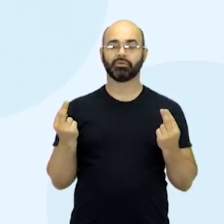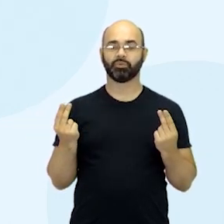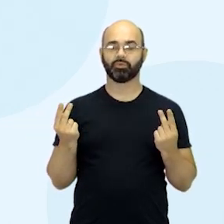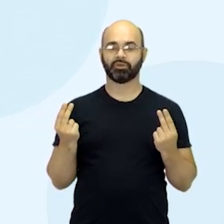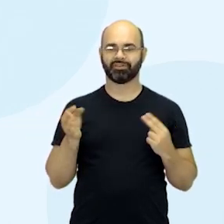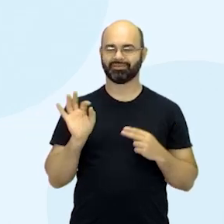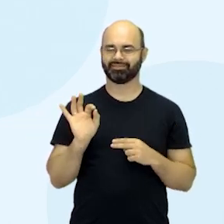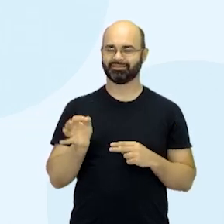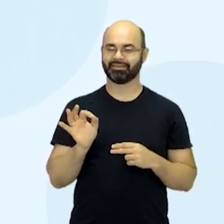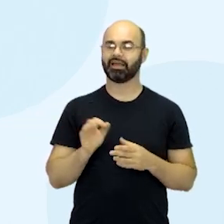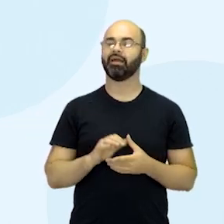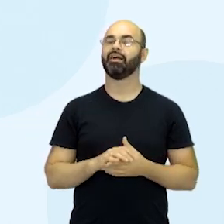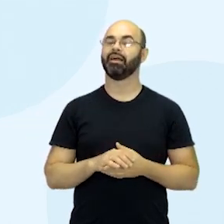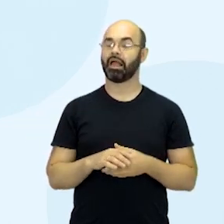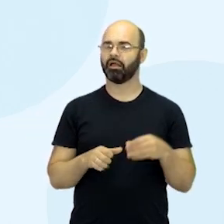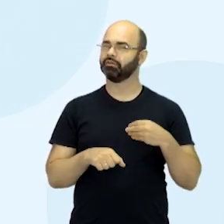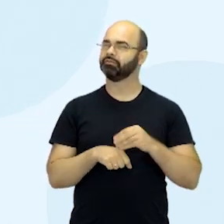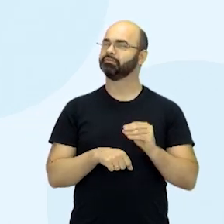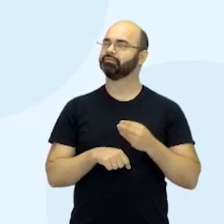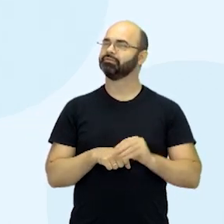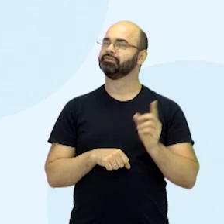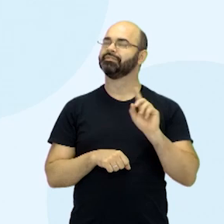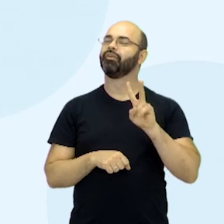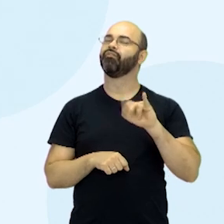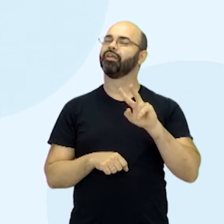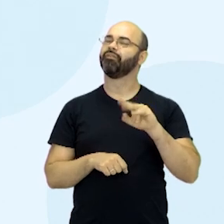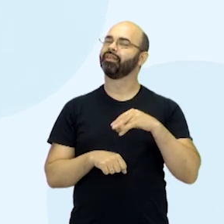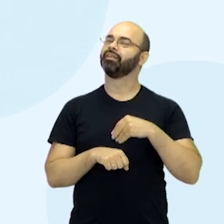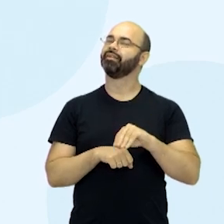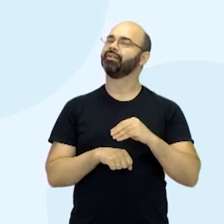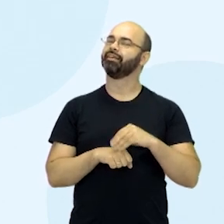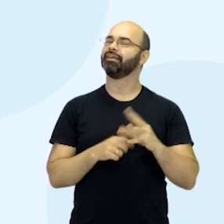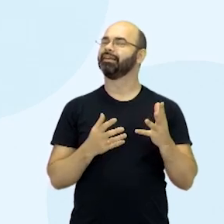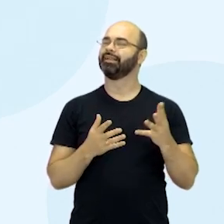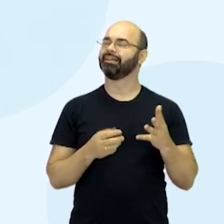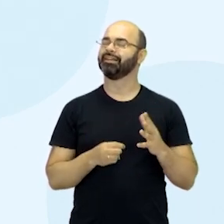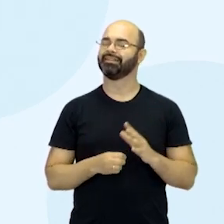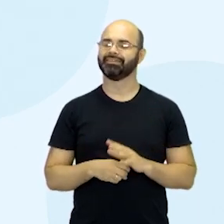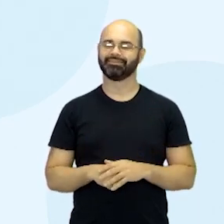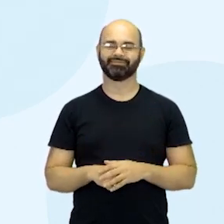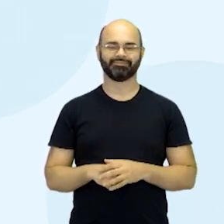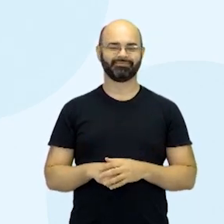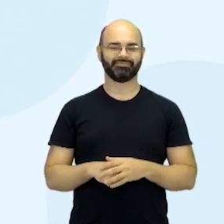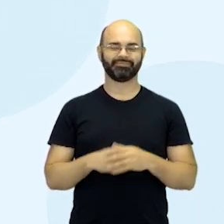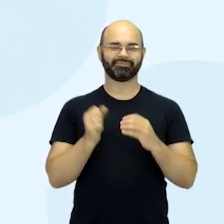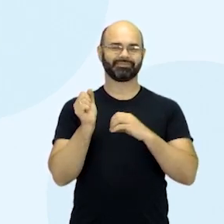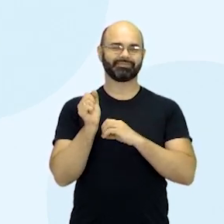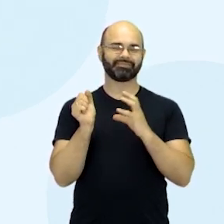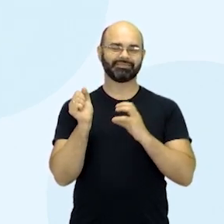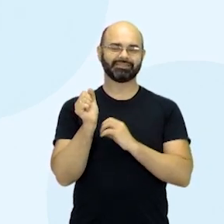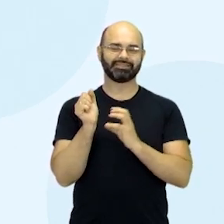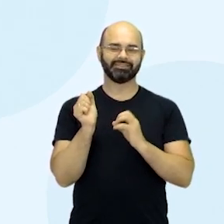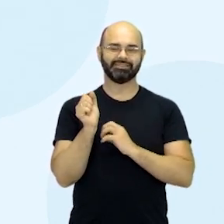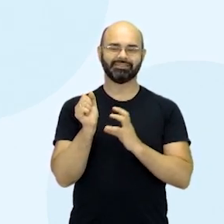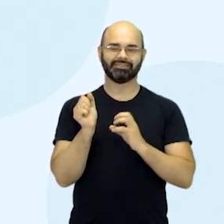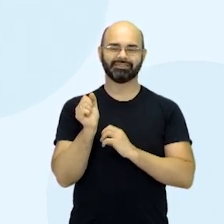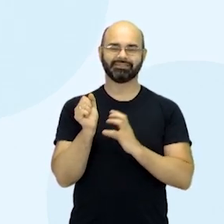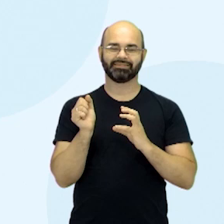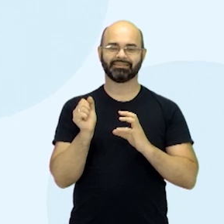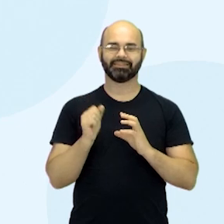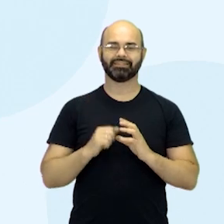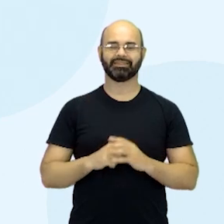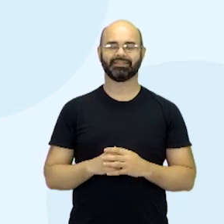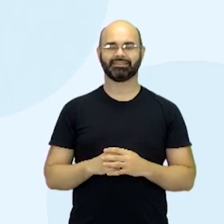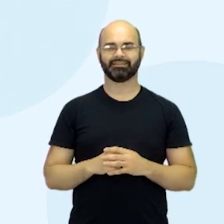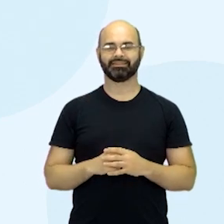igual. não. Fala mesmo, ela ficou com medo de dar spoiler, mas pode falar à Pode vontade, falar, a aula né? é nossa. Vambora. Então é isso aí. Vamos para a quarta